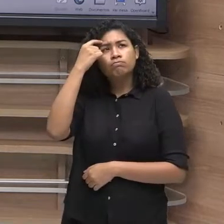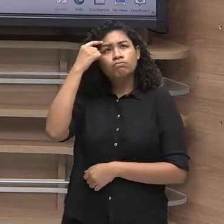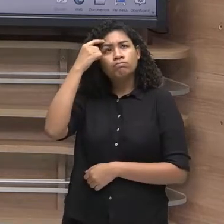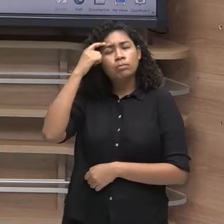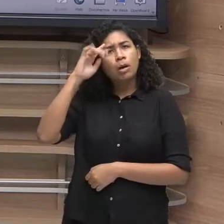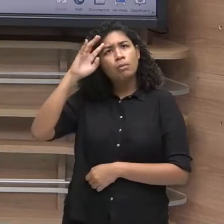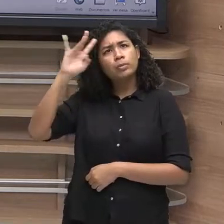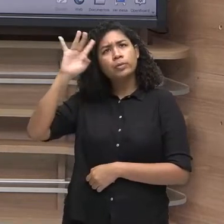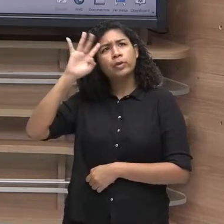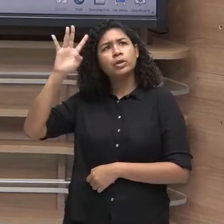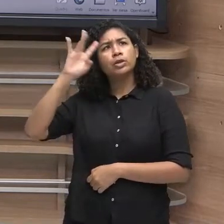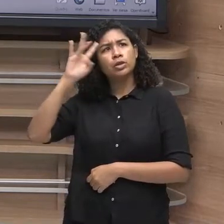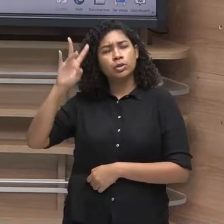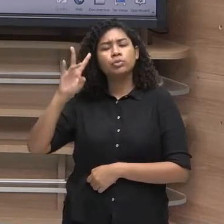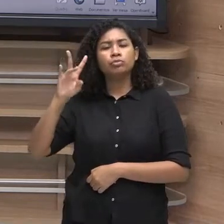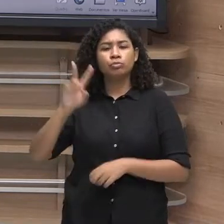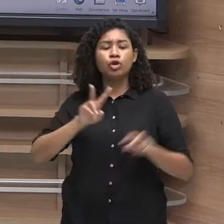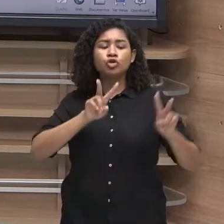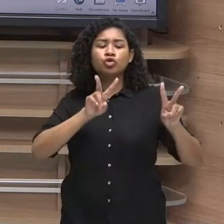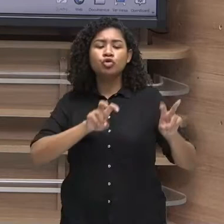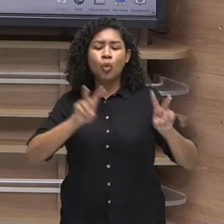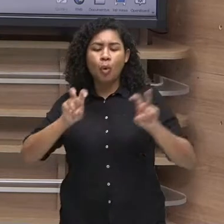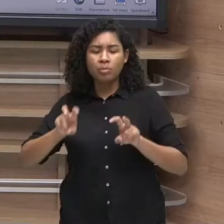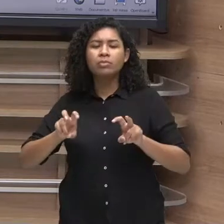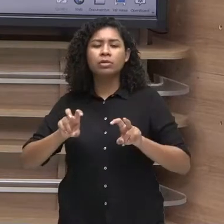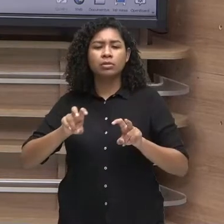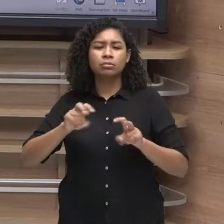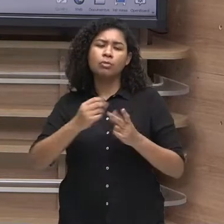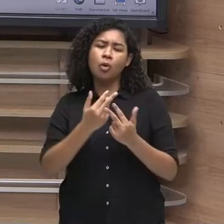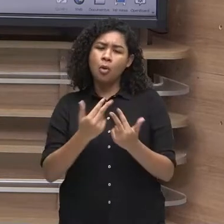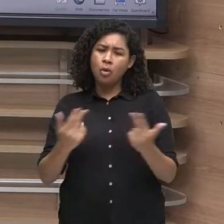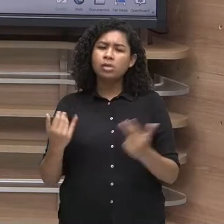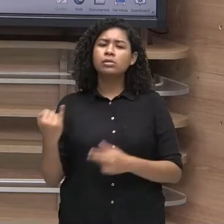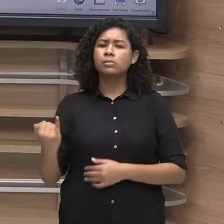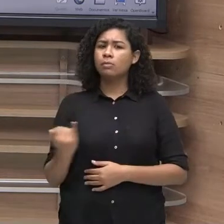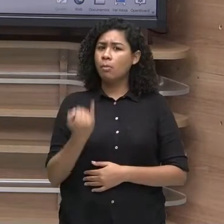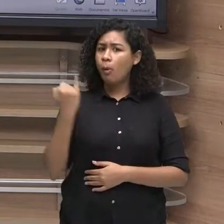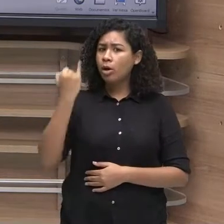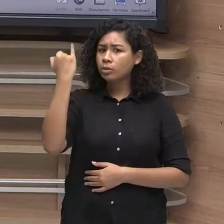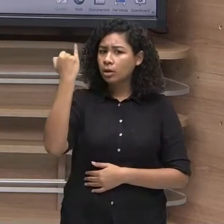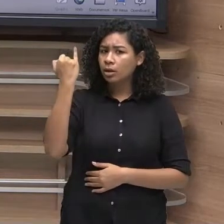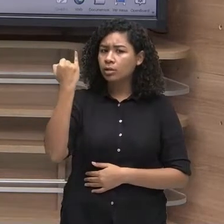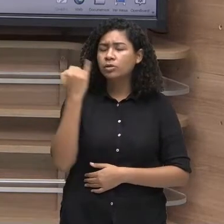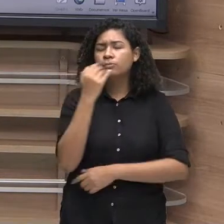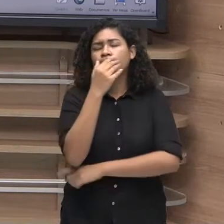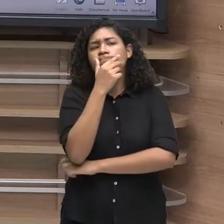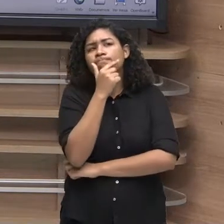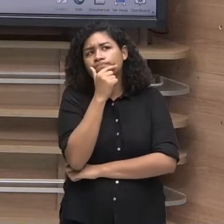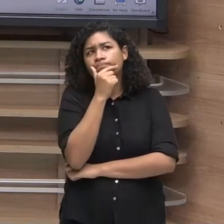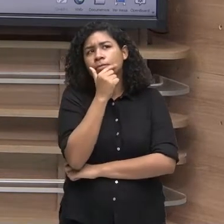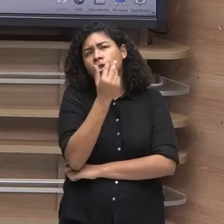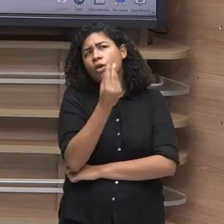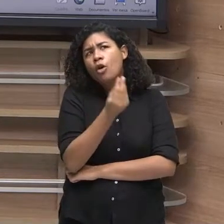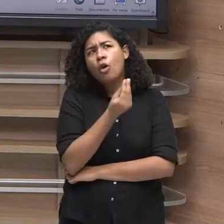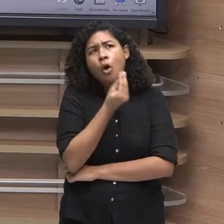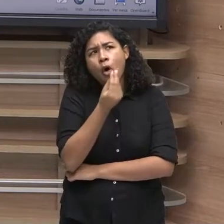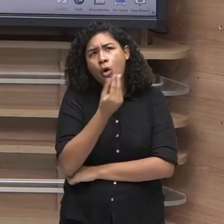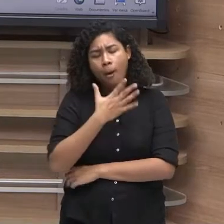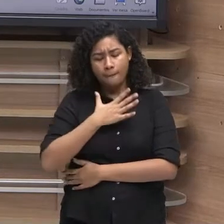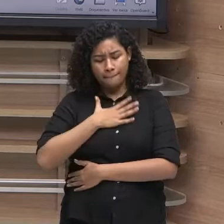a mim, a cada um de nós. Somos convidados a sempre pensarmos como é que nós utilizamos a nossa